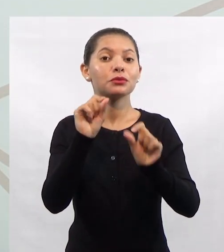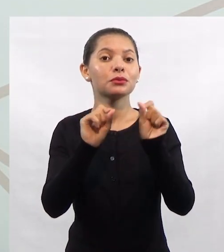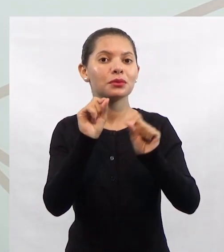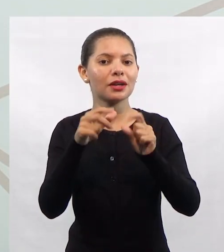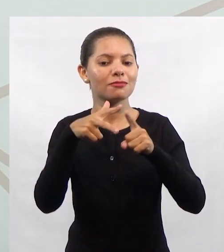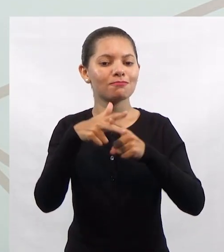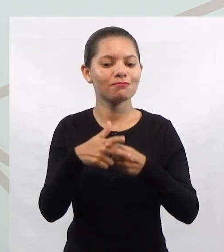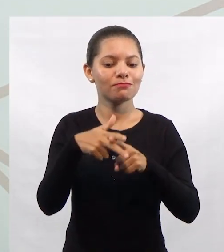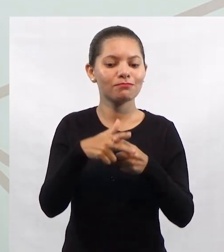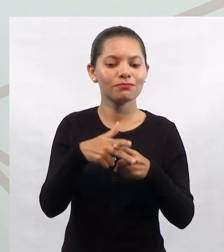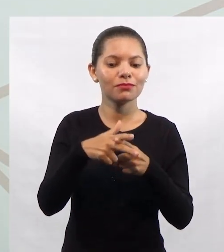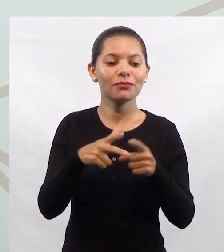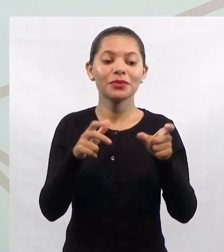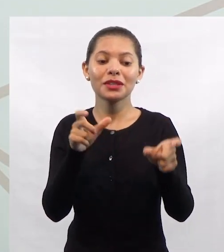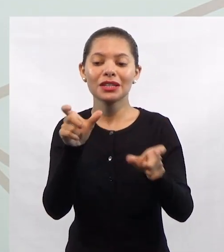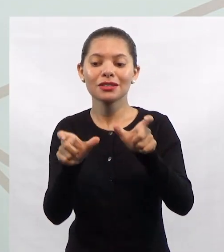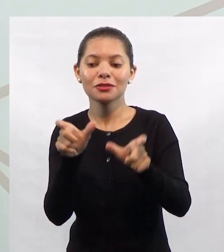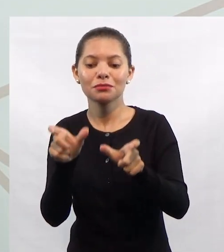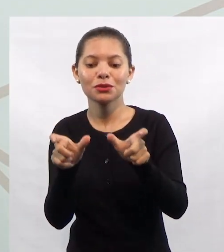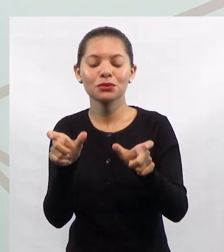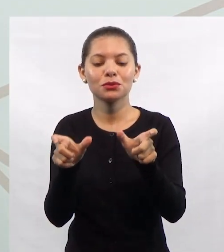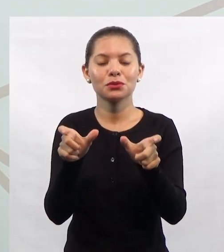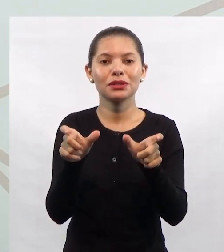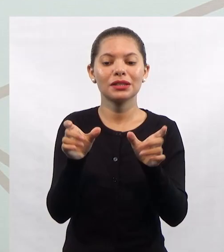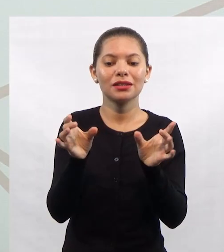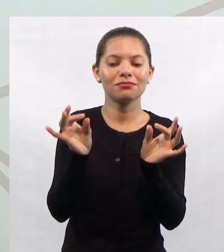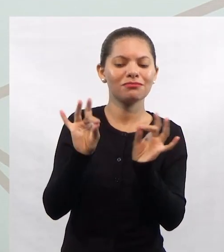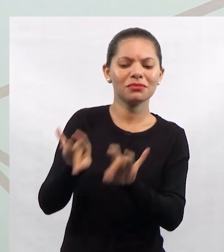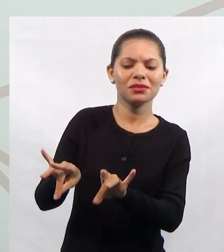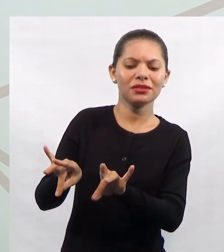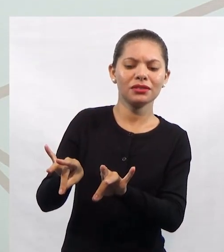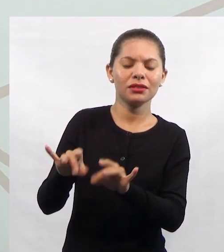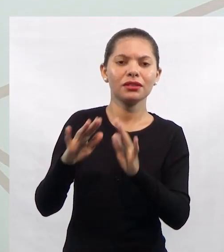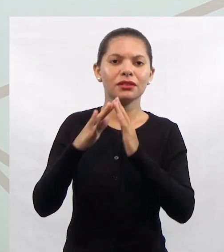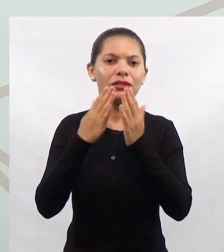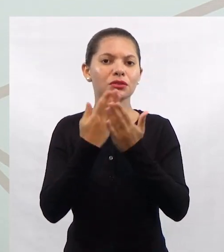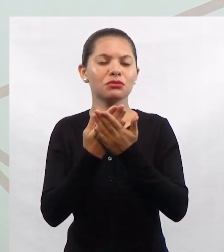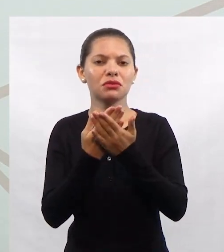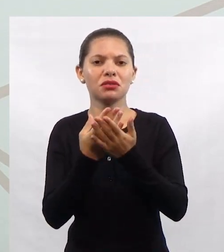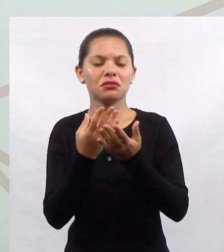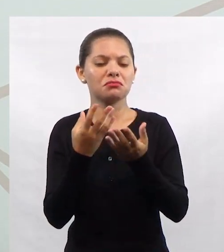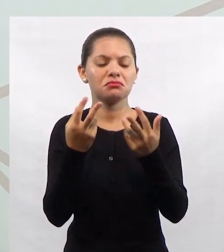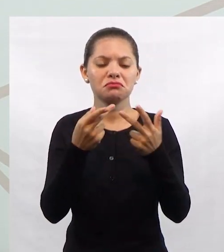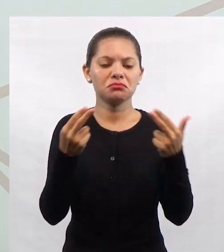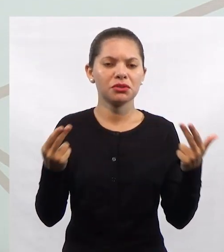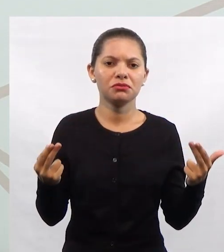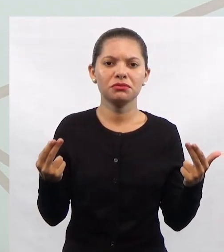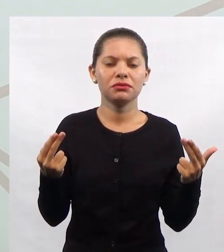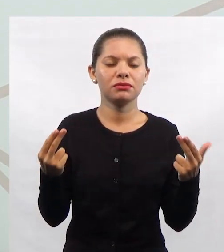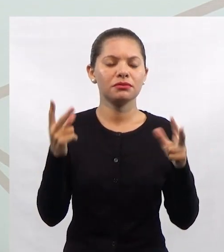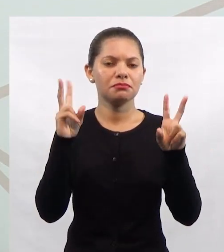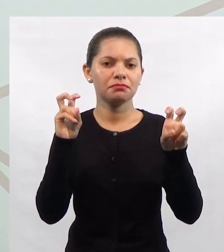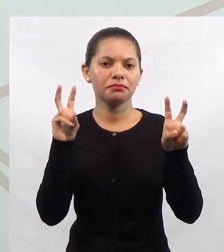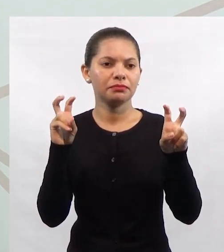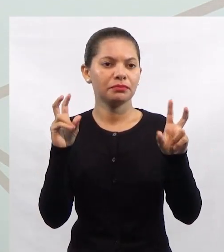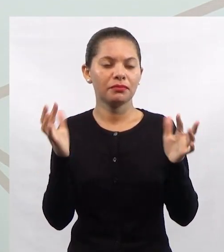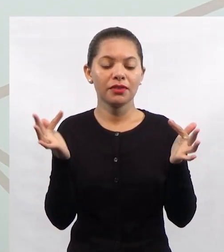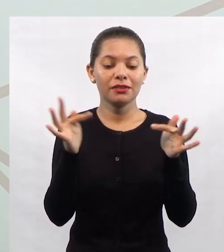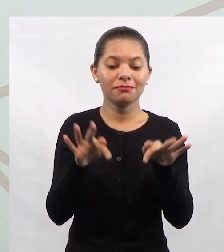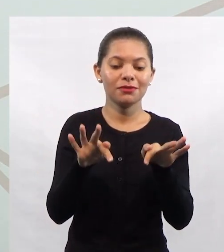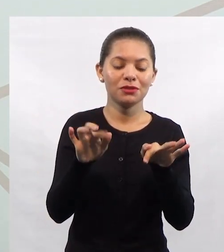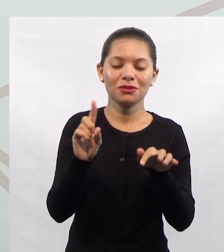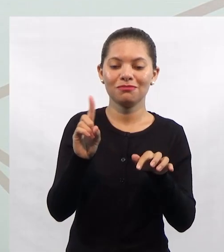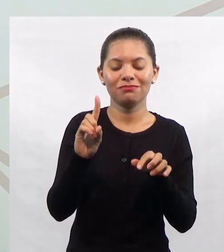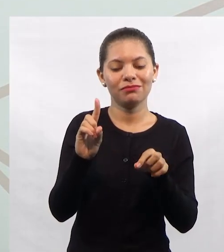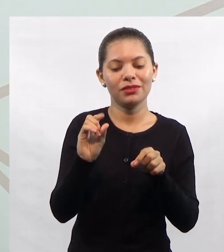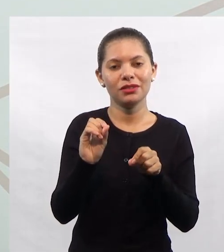de reparar aqueles que evadiram da escola por N motivos. Então, que não concluíram